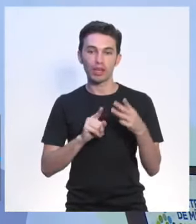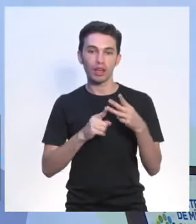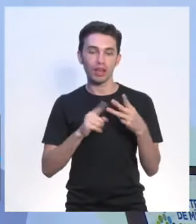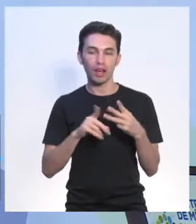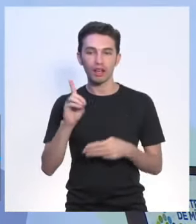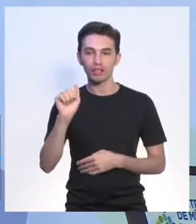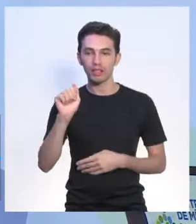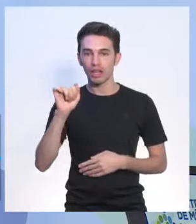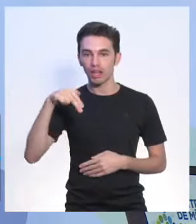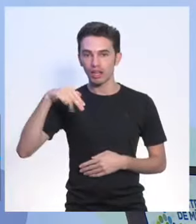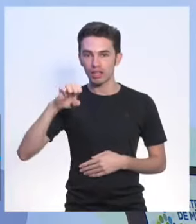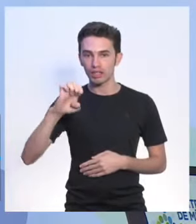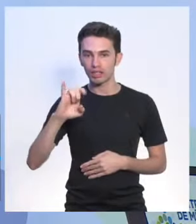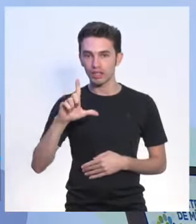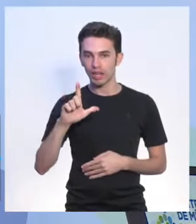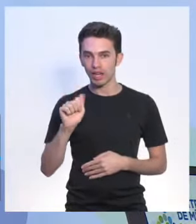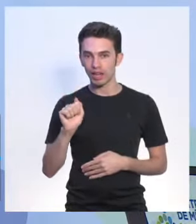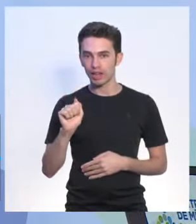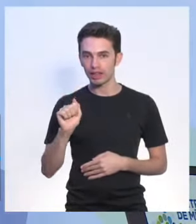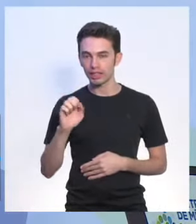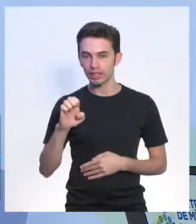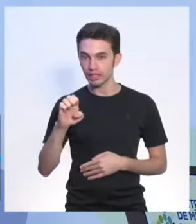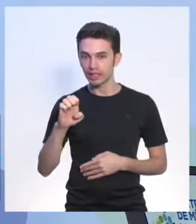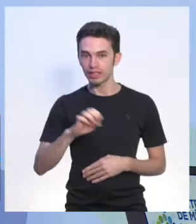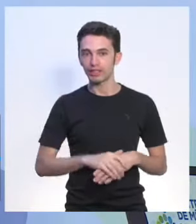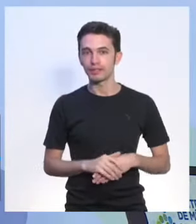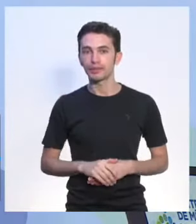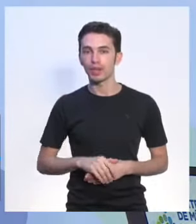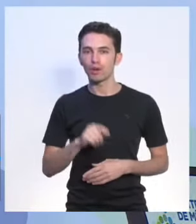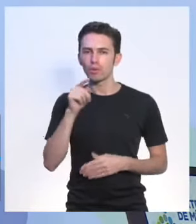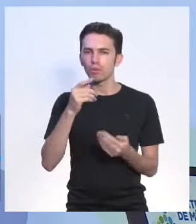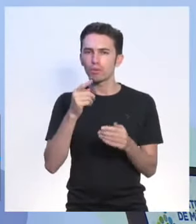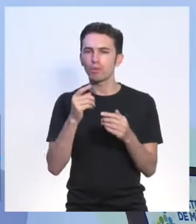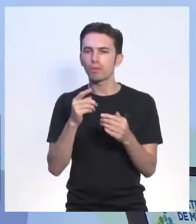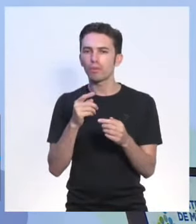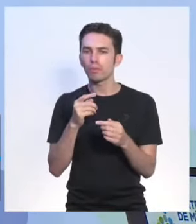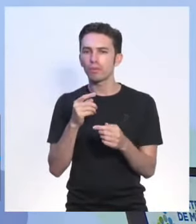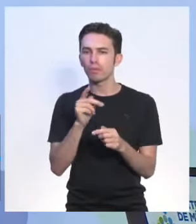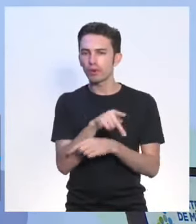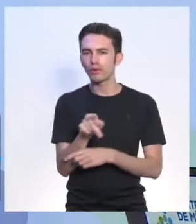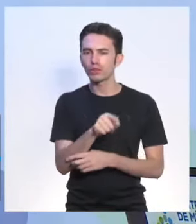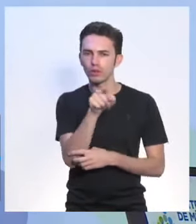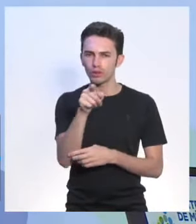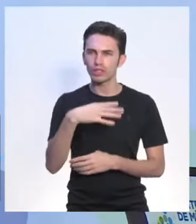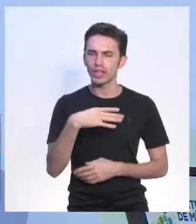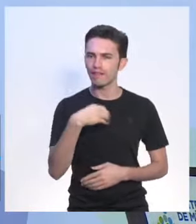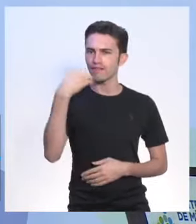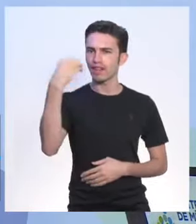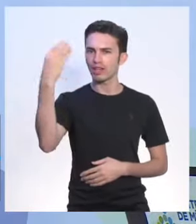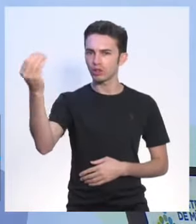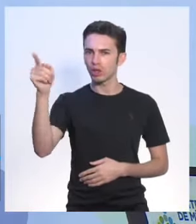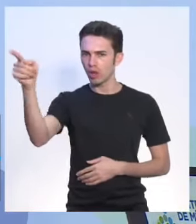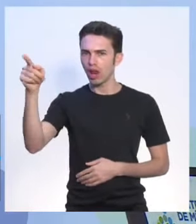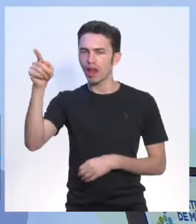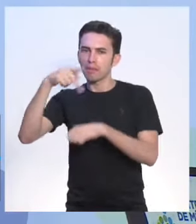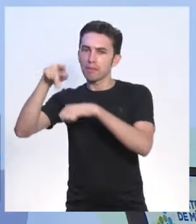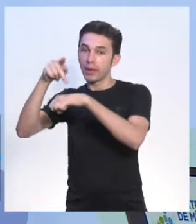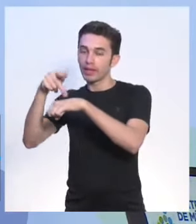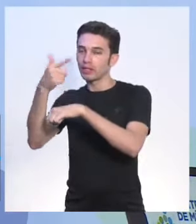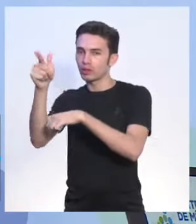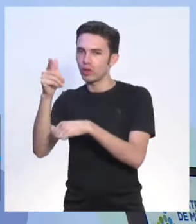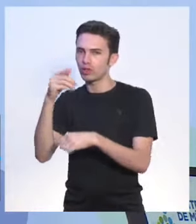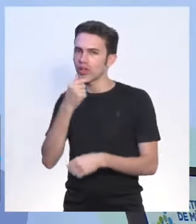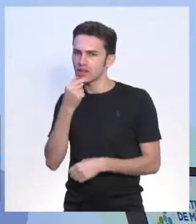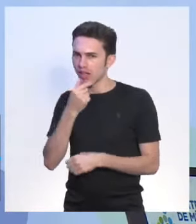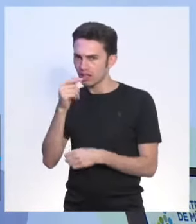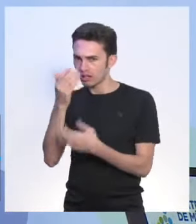ela perguntou assim... Professor João, você fez intercâmbio, né? Então, ela deu uma elogiada, né? Assim de leve, a gente